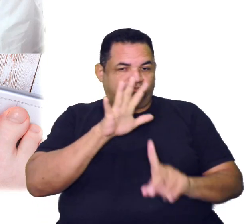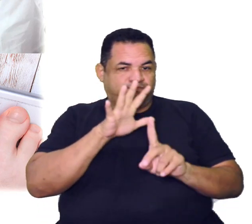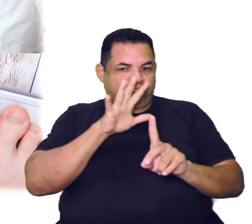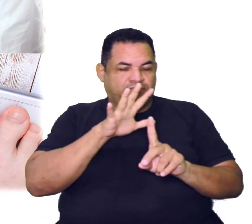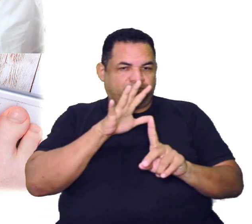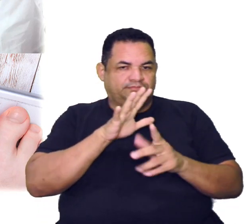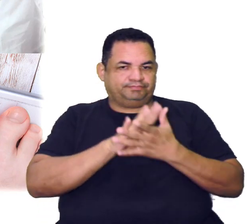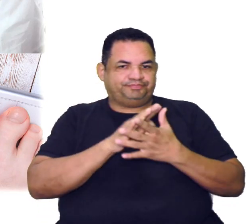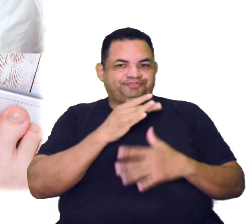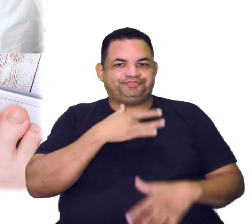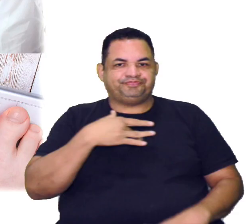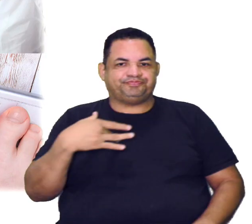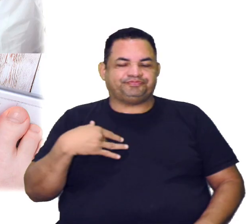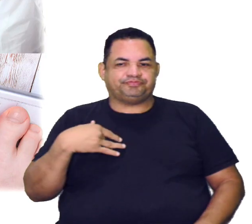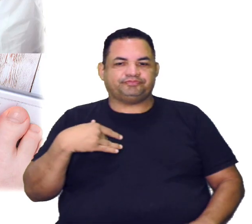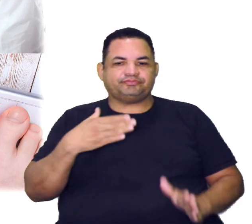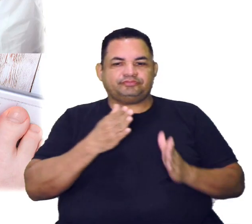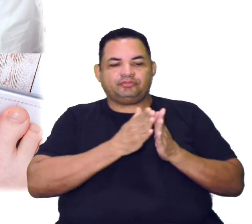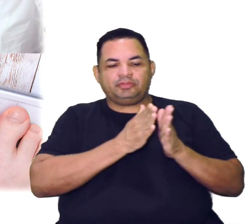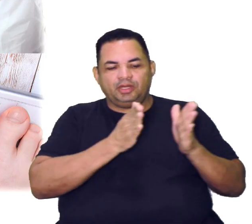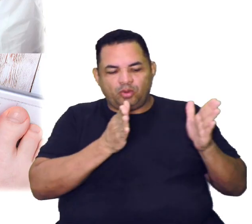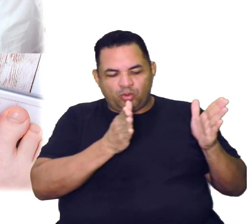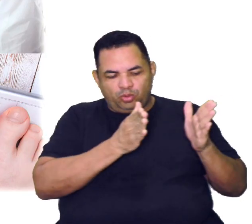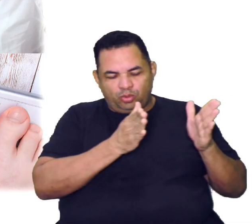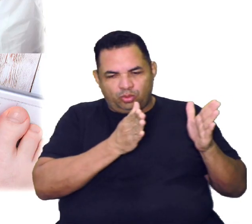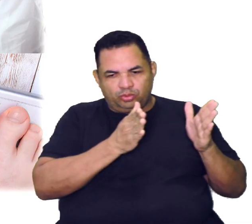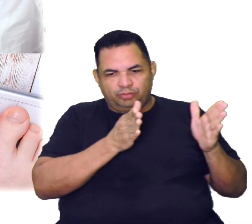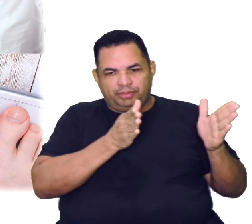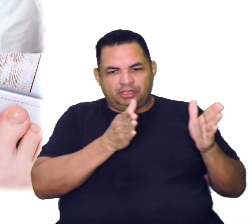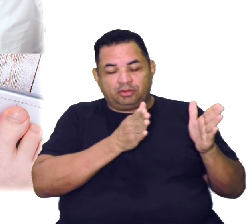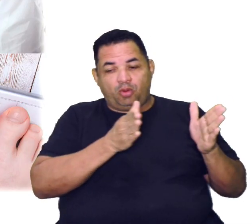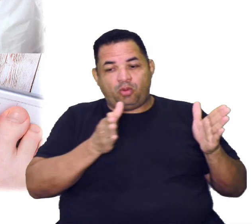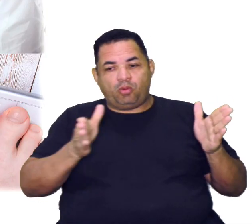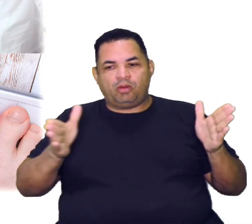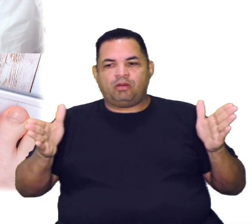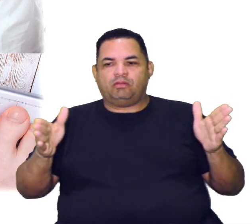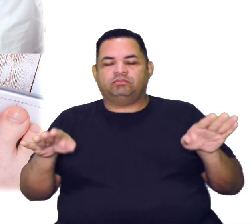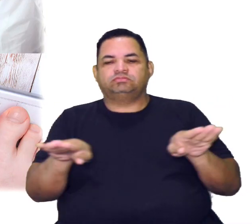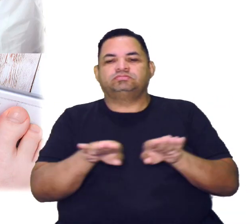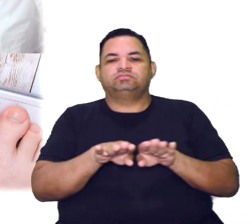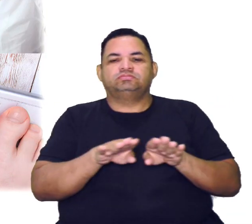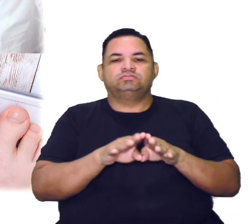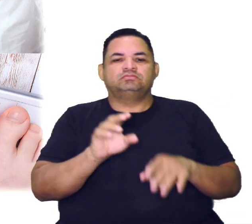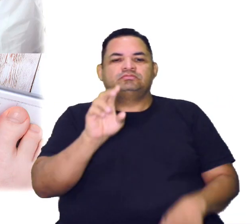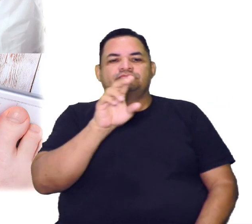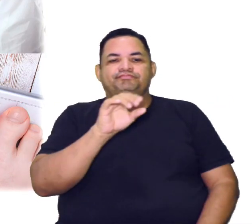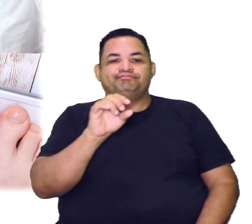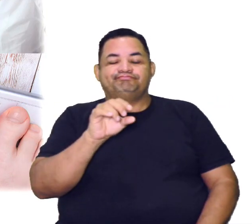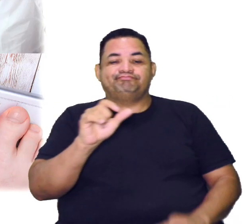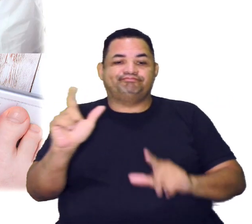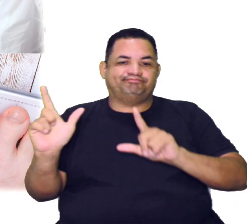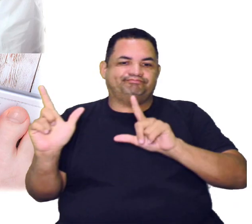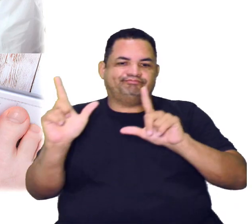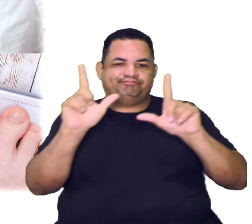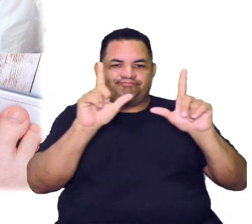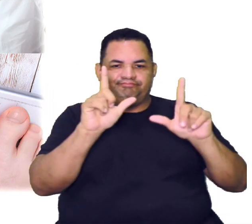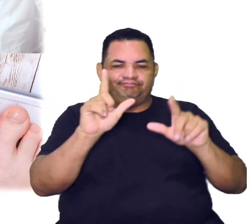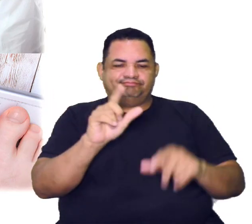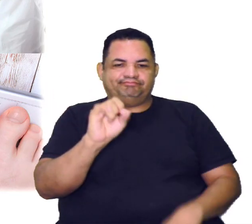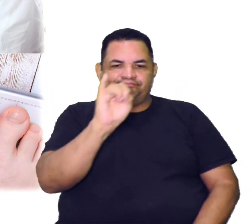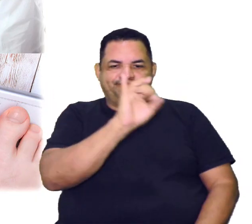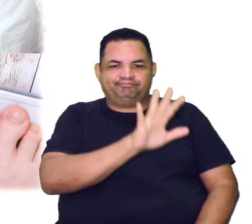né, na saúde a curto e a longo prazo. Vocês estão vendo essa imagem aqui? Estão, né? Muito